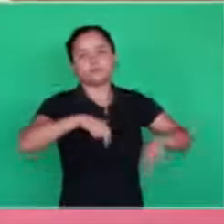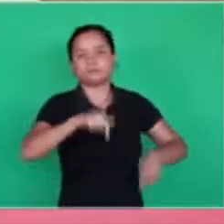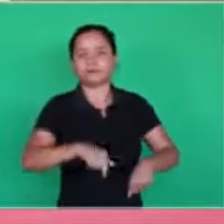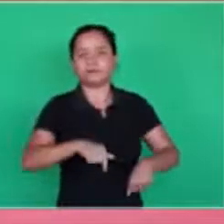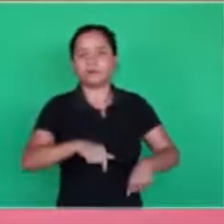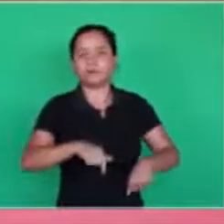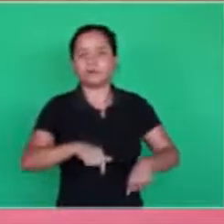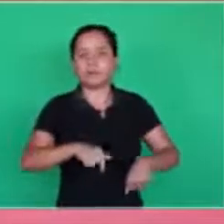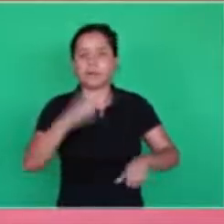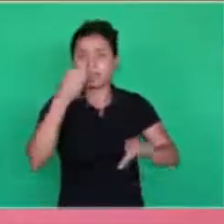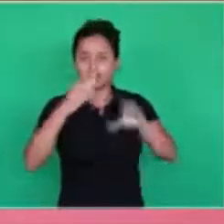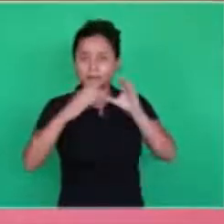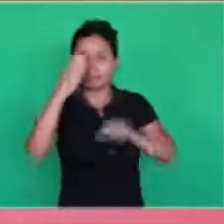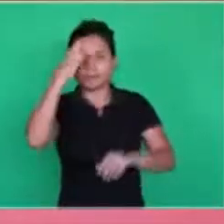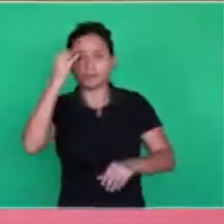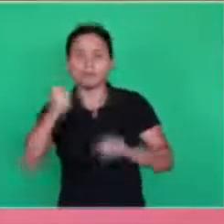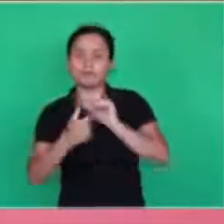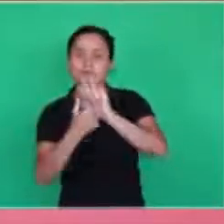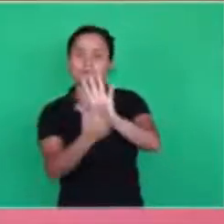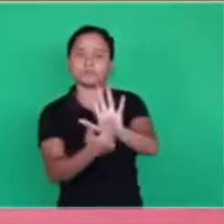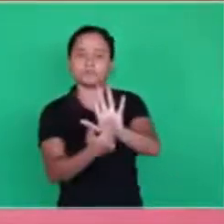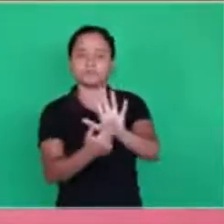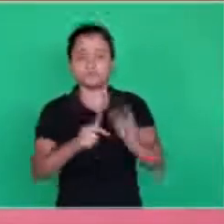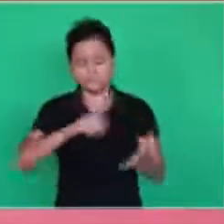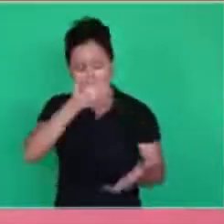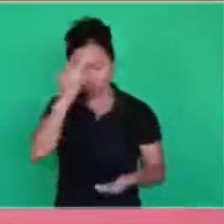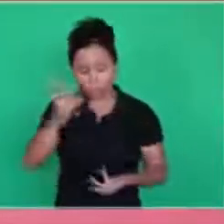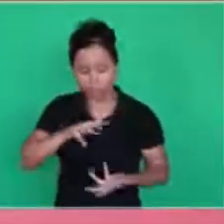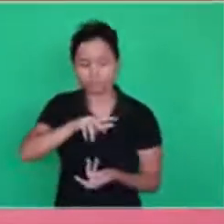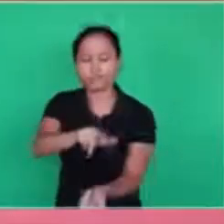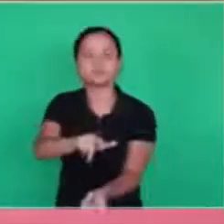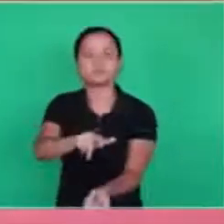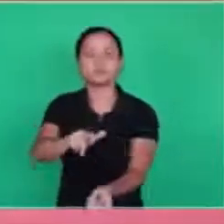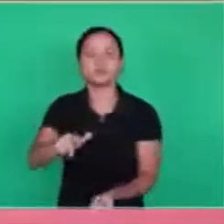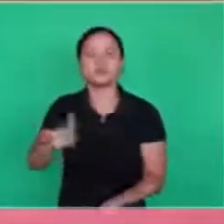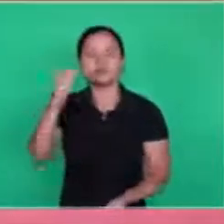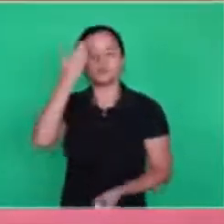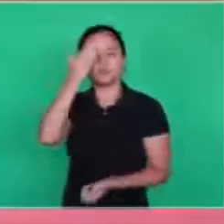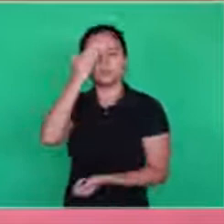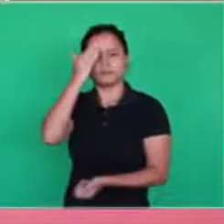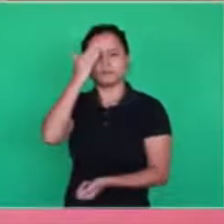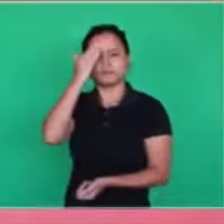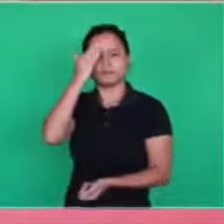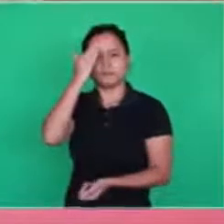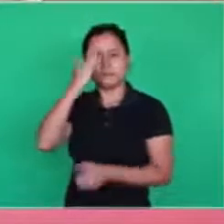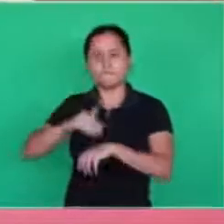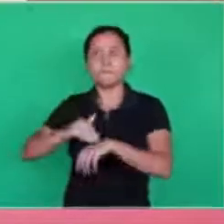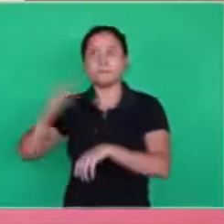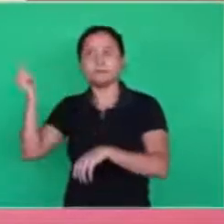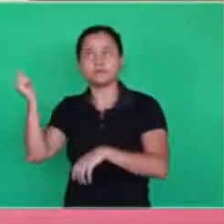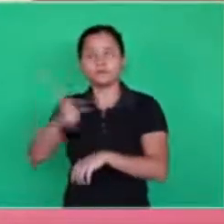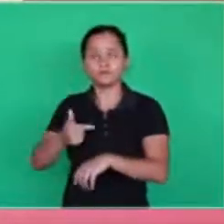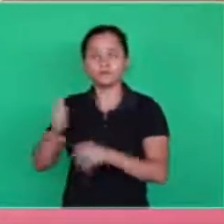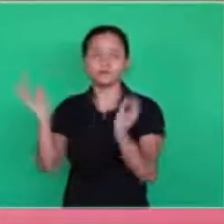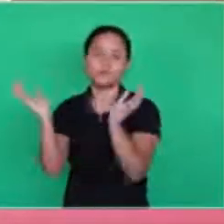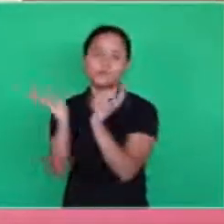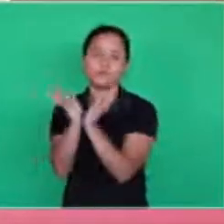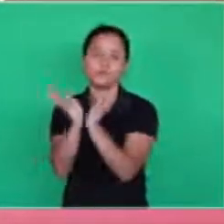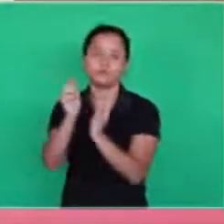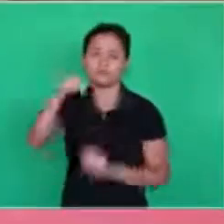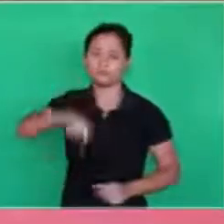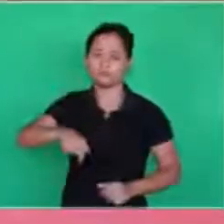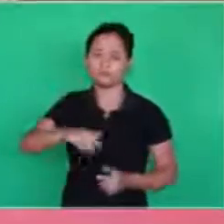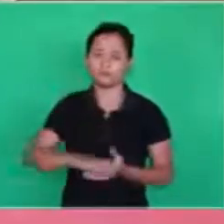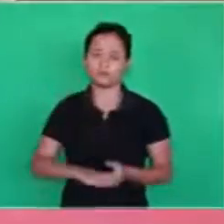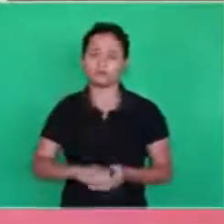mundo vai estar mais consciente, porque um grupo vai ficar para dizer isso. E vai ser condenado com o mundo. Isso é outro problema, não é